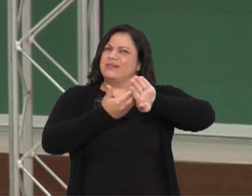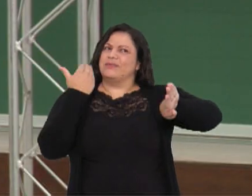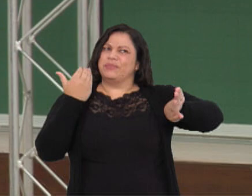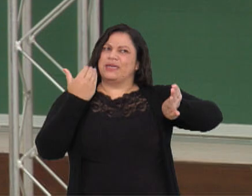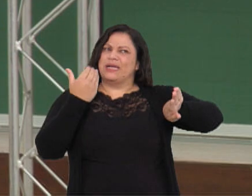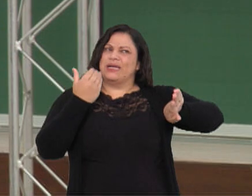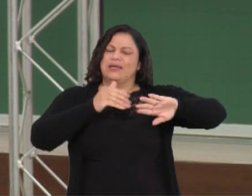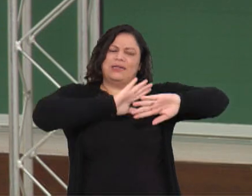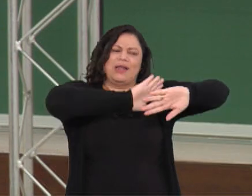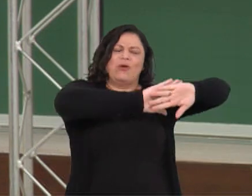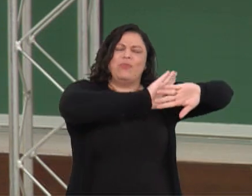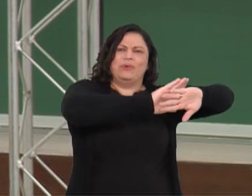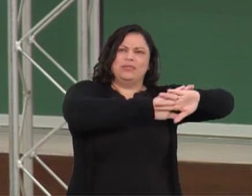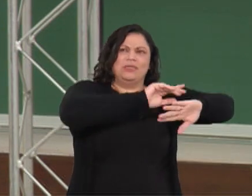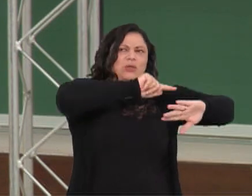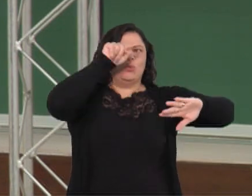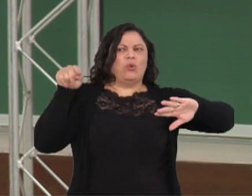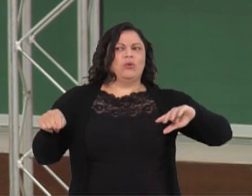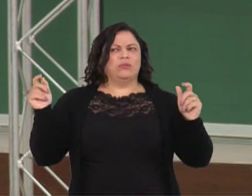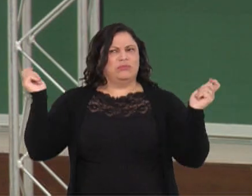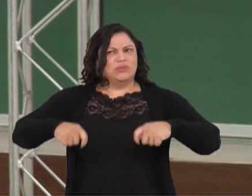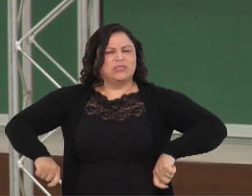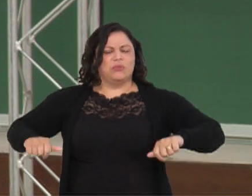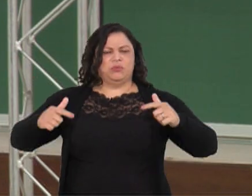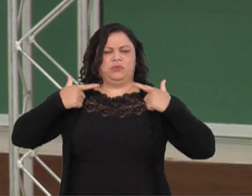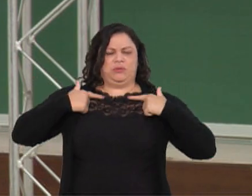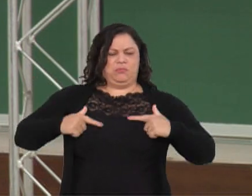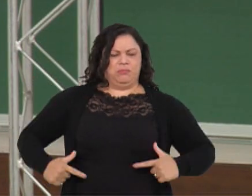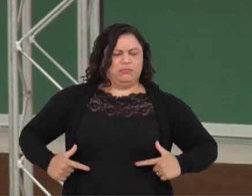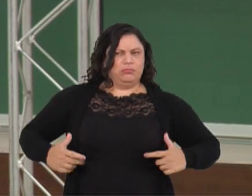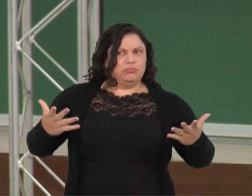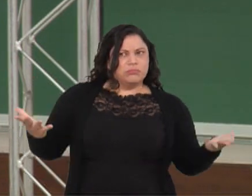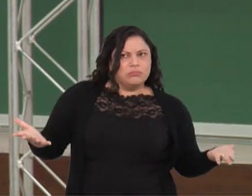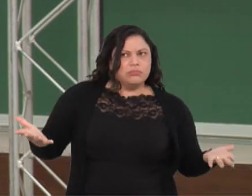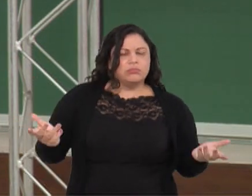Será que em uma discussão podemos ser neutros?